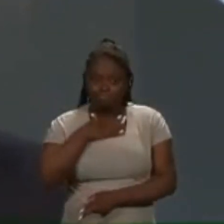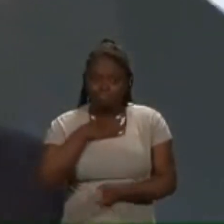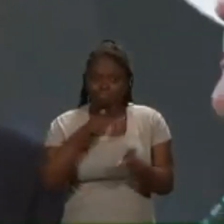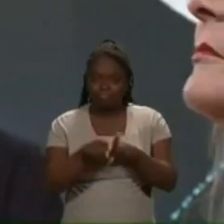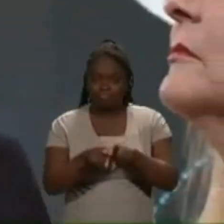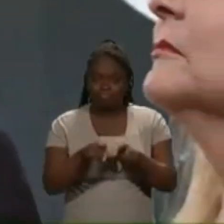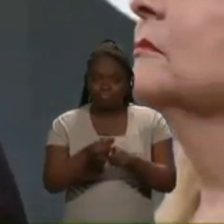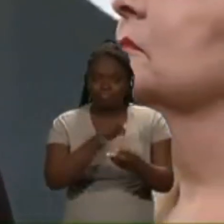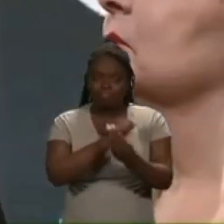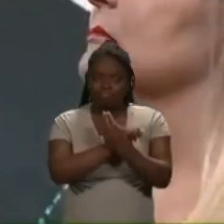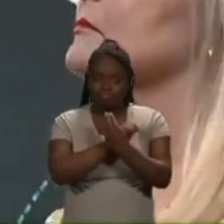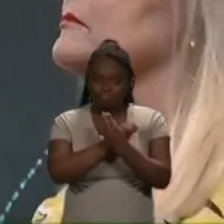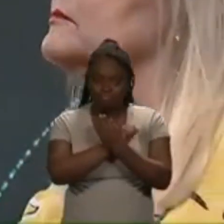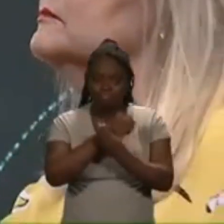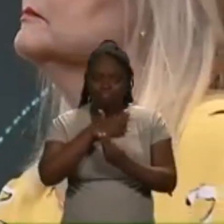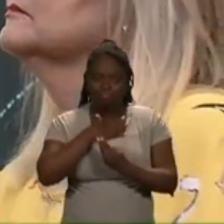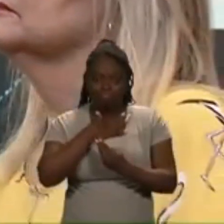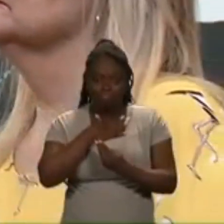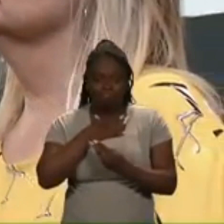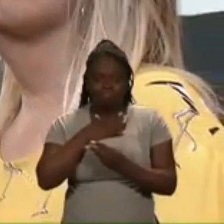por estar cuidando dele.